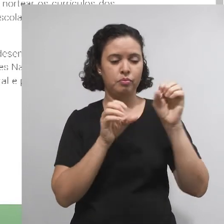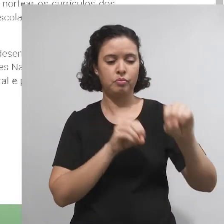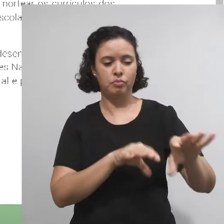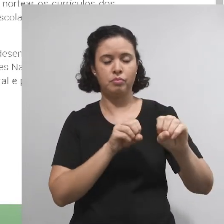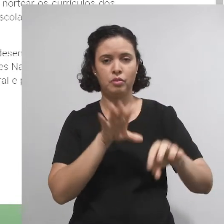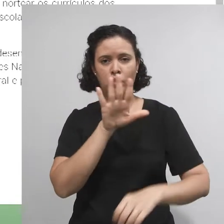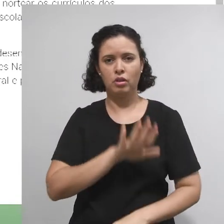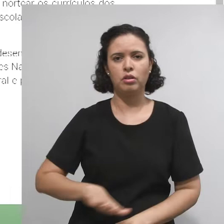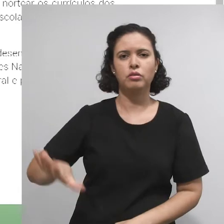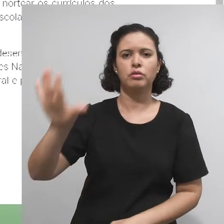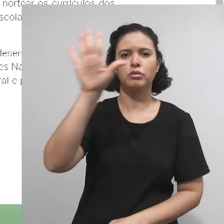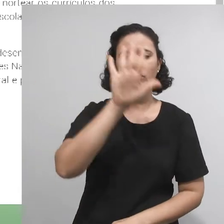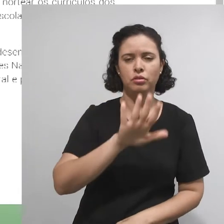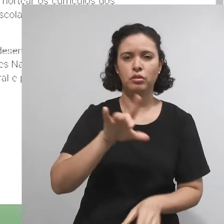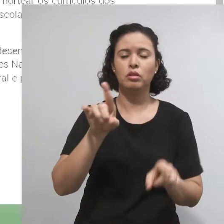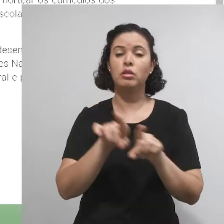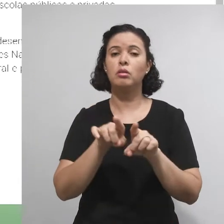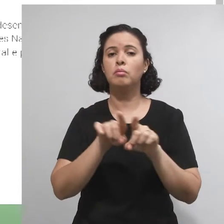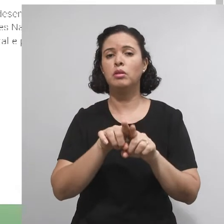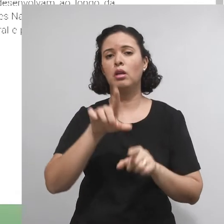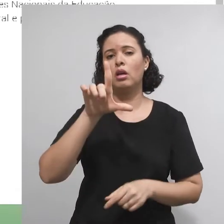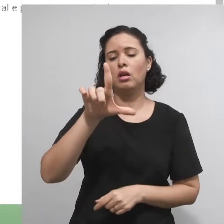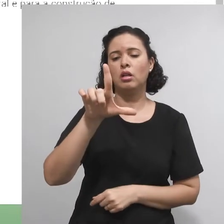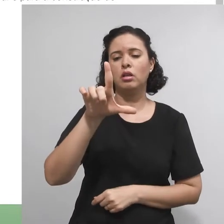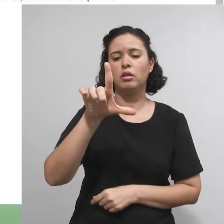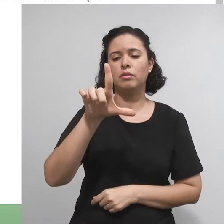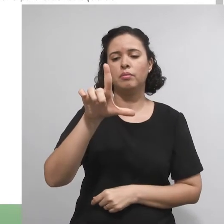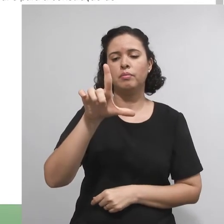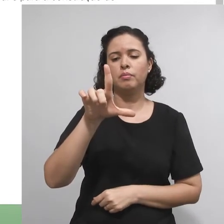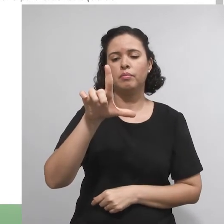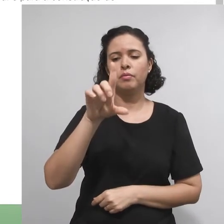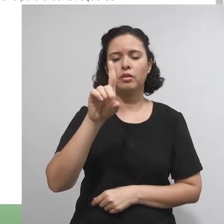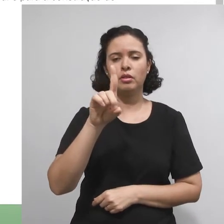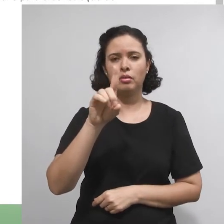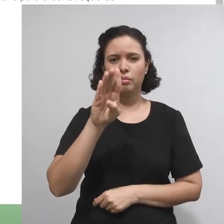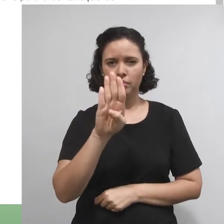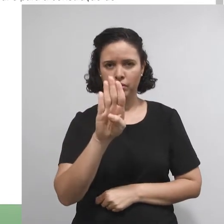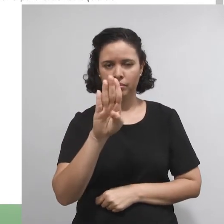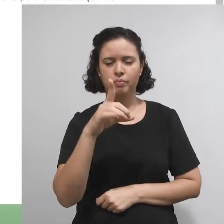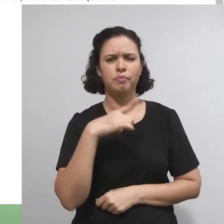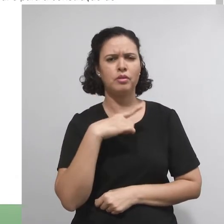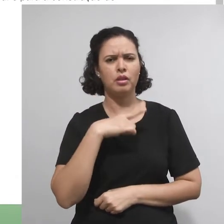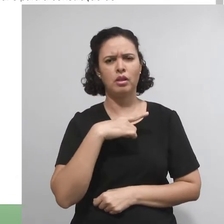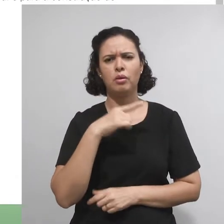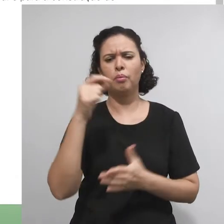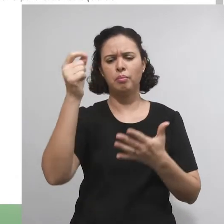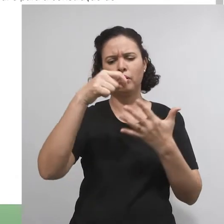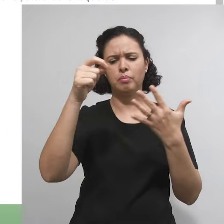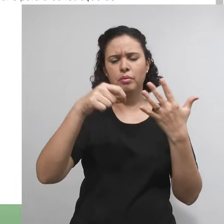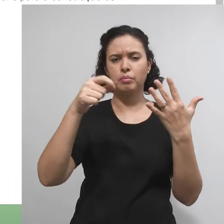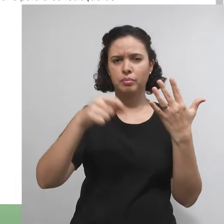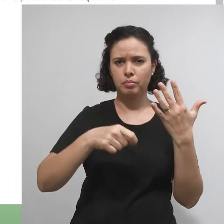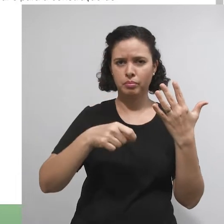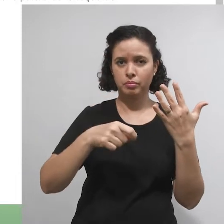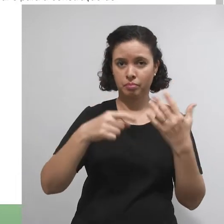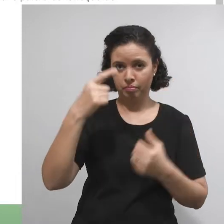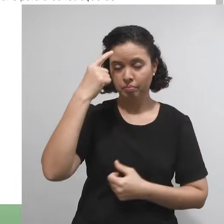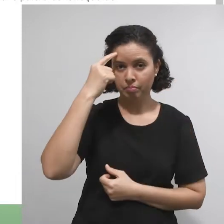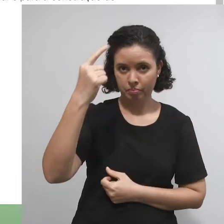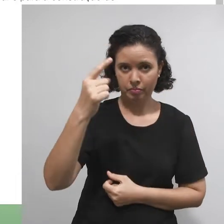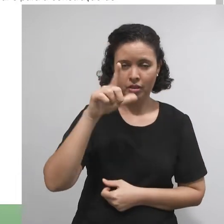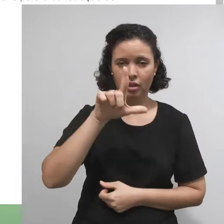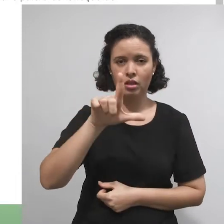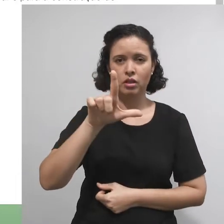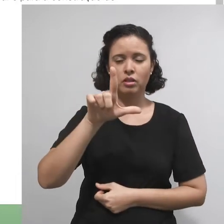Educação Nacional, e na LDB ela prevê quais são os princípios. Então, olha só,